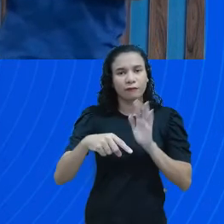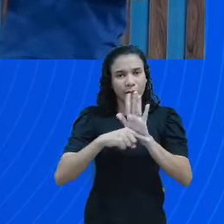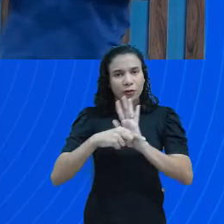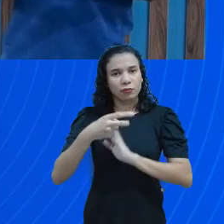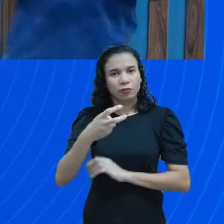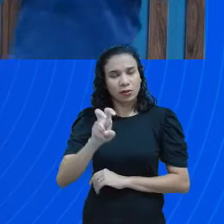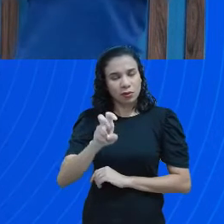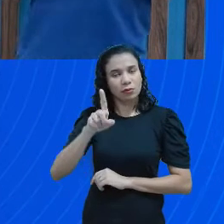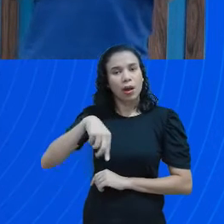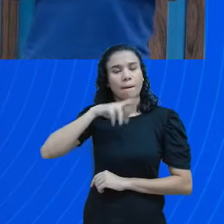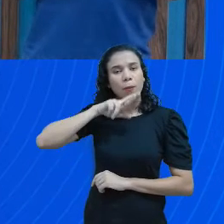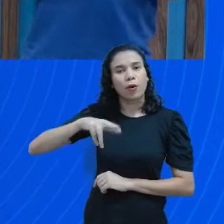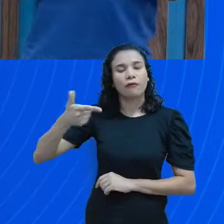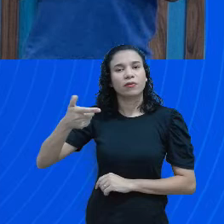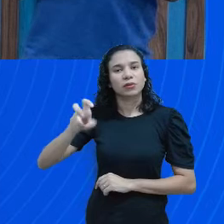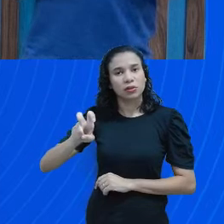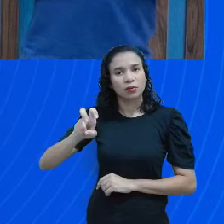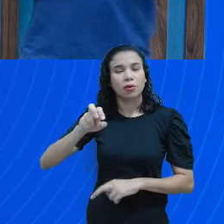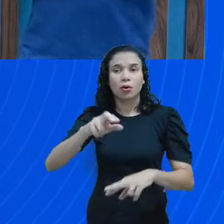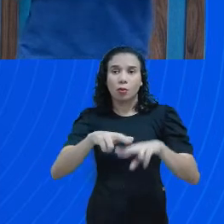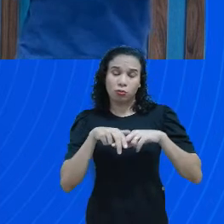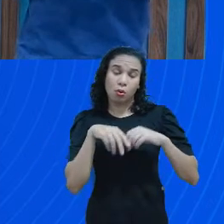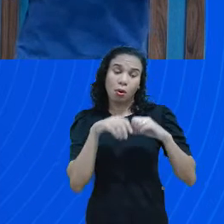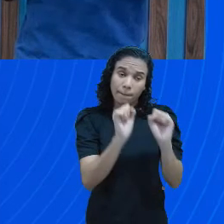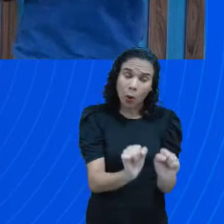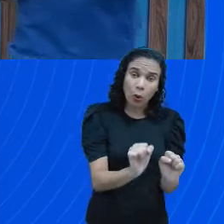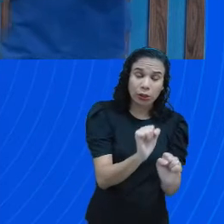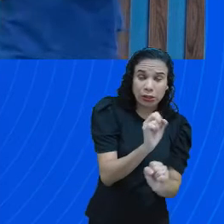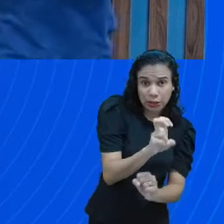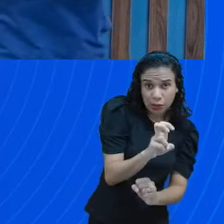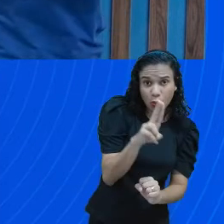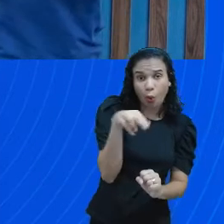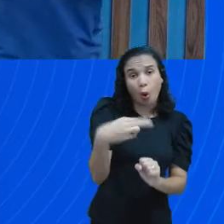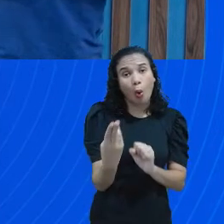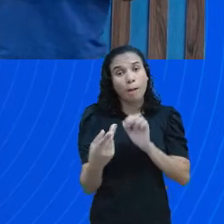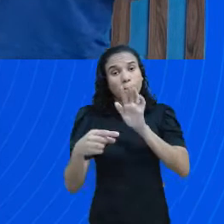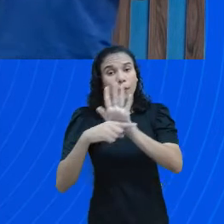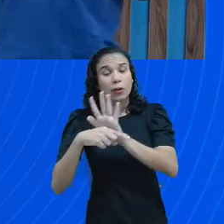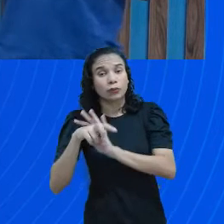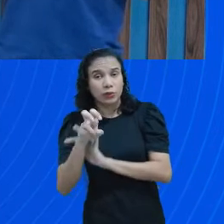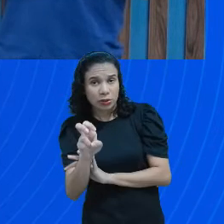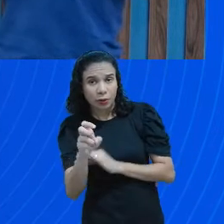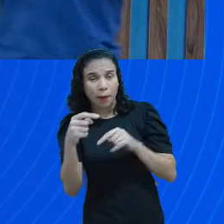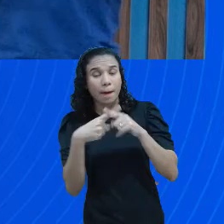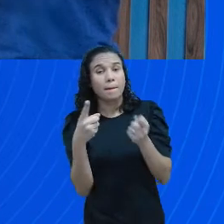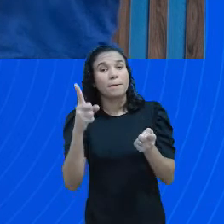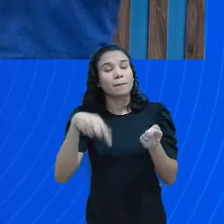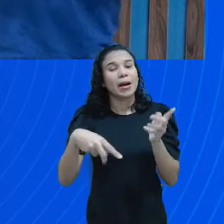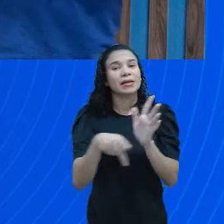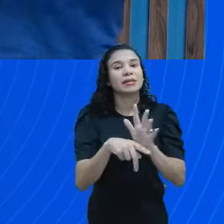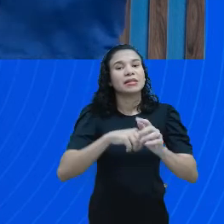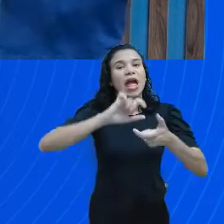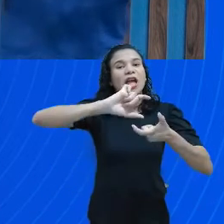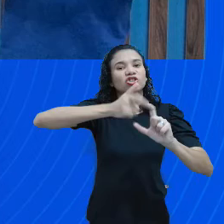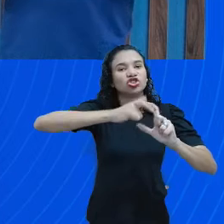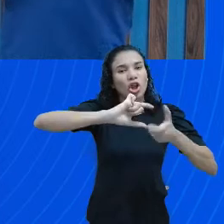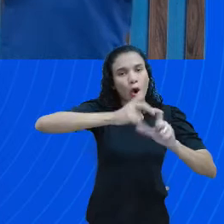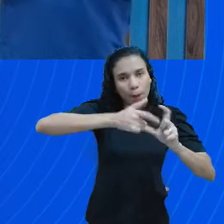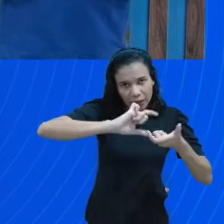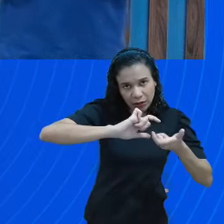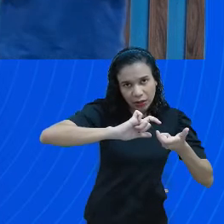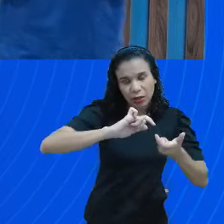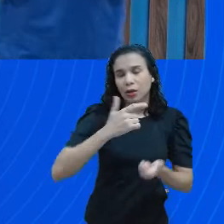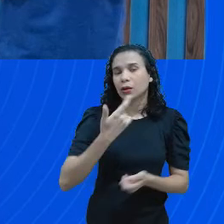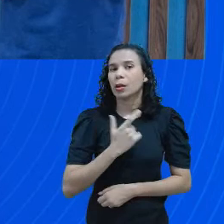25. Então, a raiz quadrada de 25 pode ser 5 ou menos 5. Mas como o problema se trata de geometria,